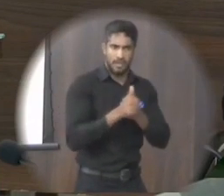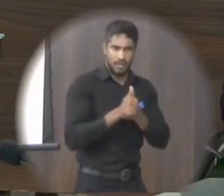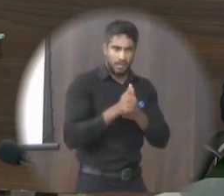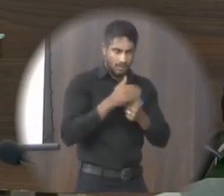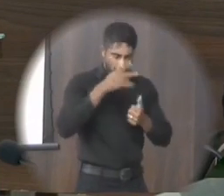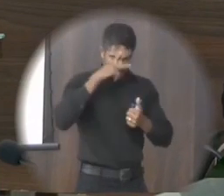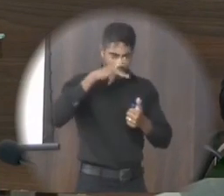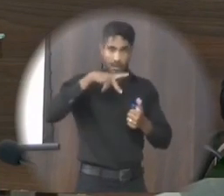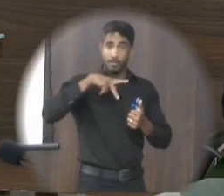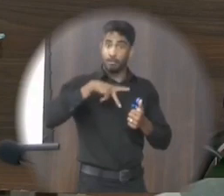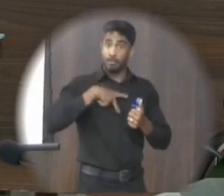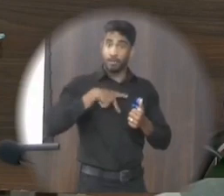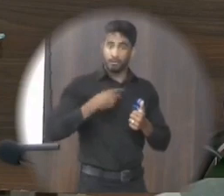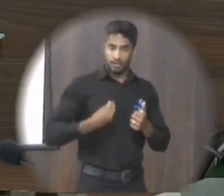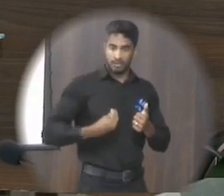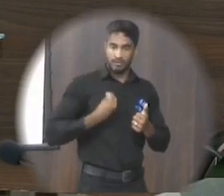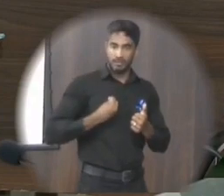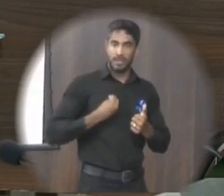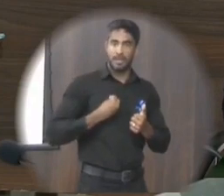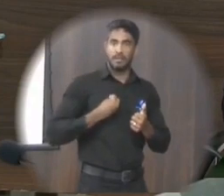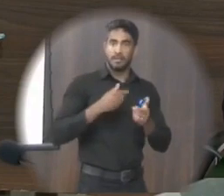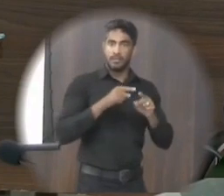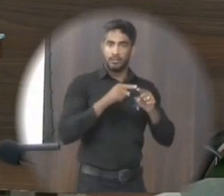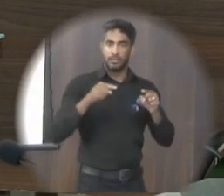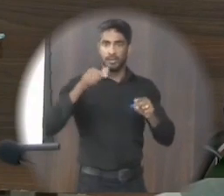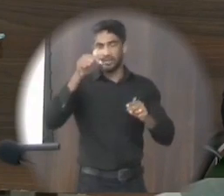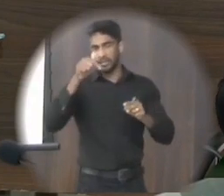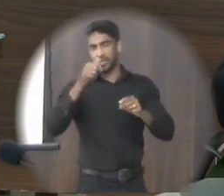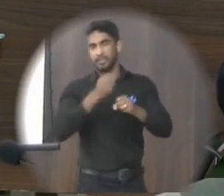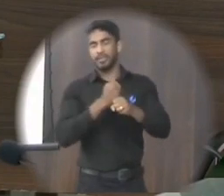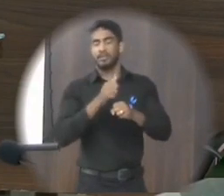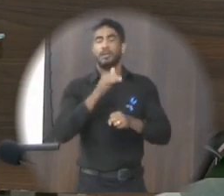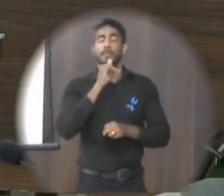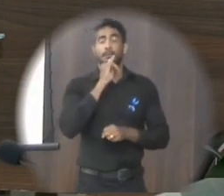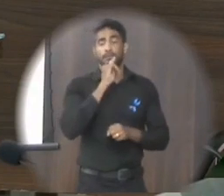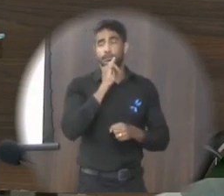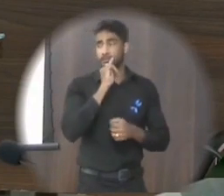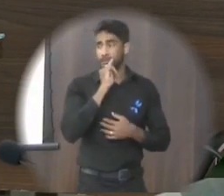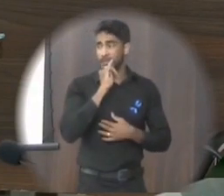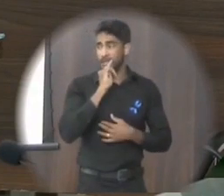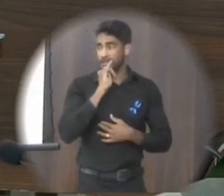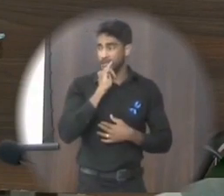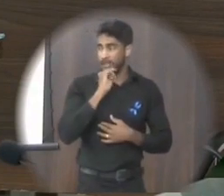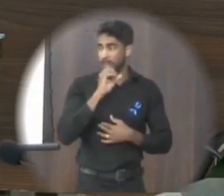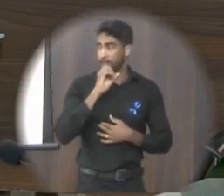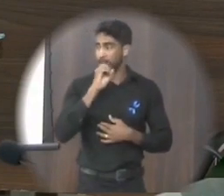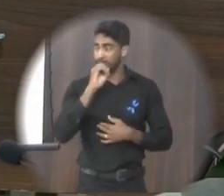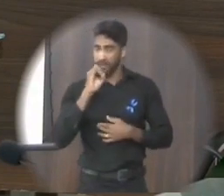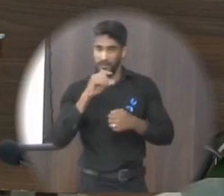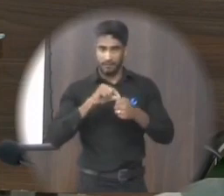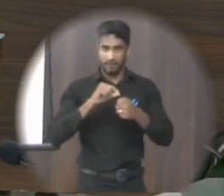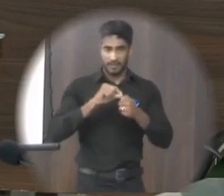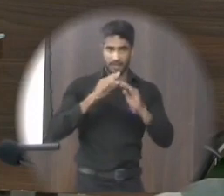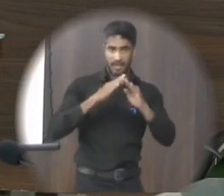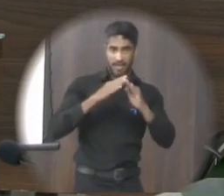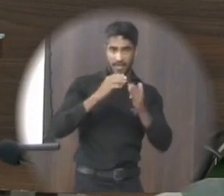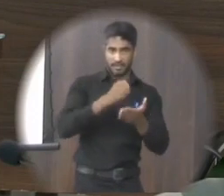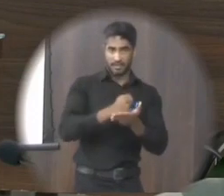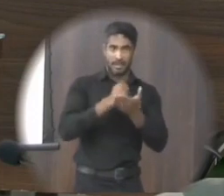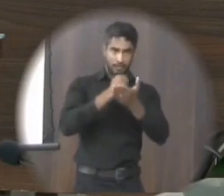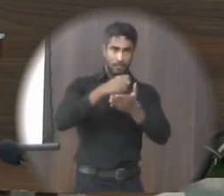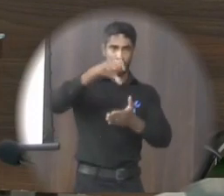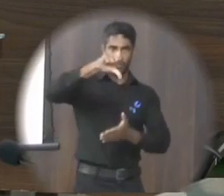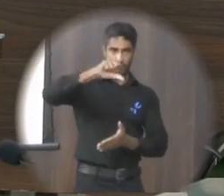parte de minha quando eu estava lá durante 7 anos. E, por exemplo, se montar a casa de apoio, os outros 98